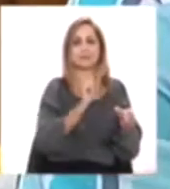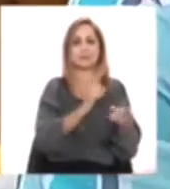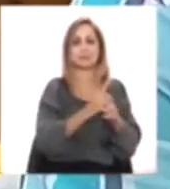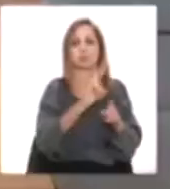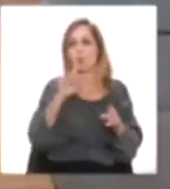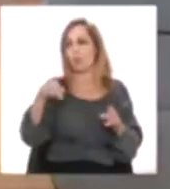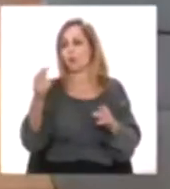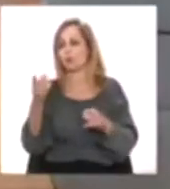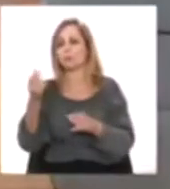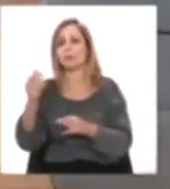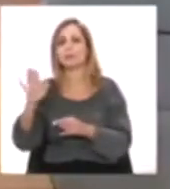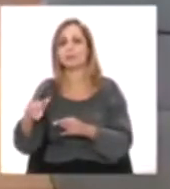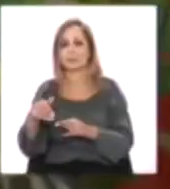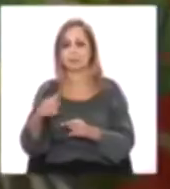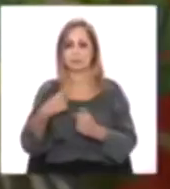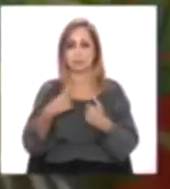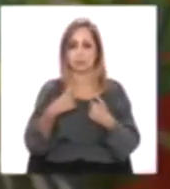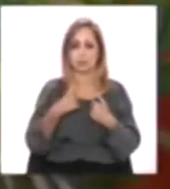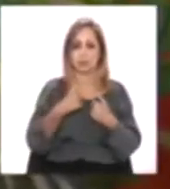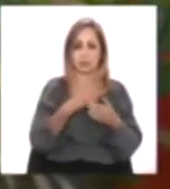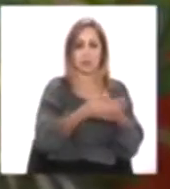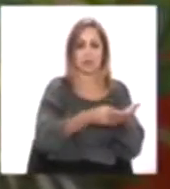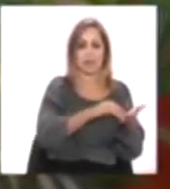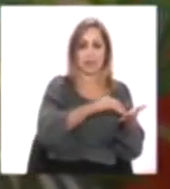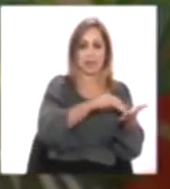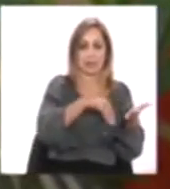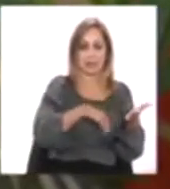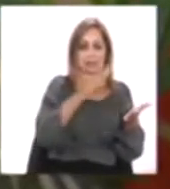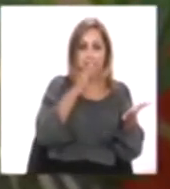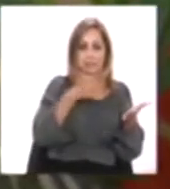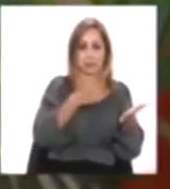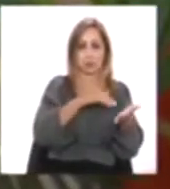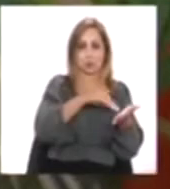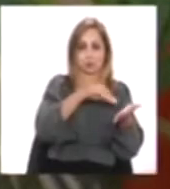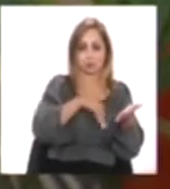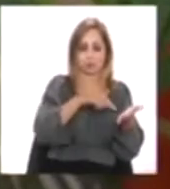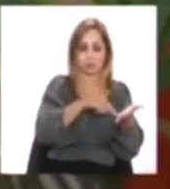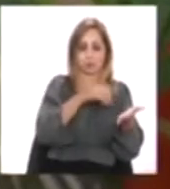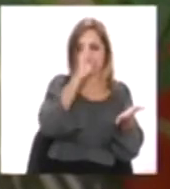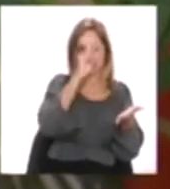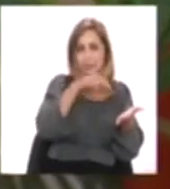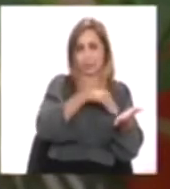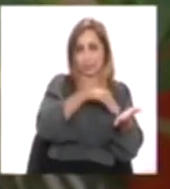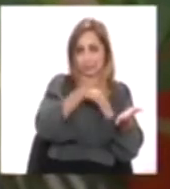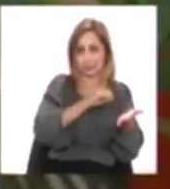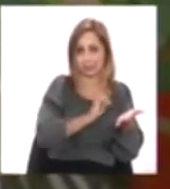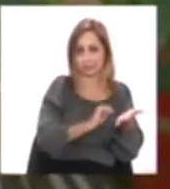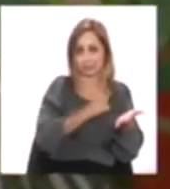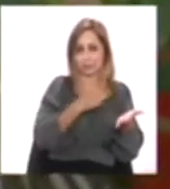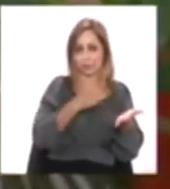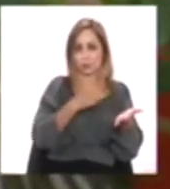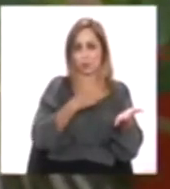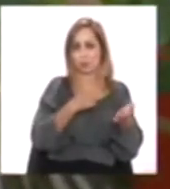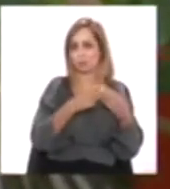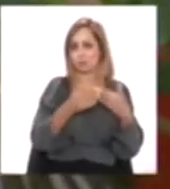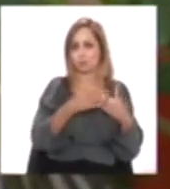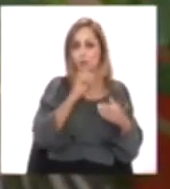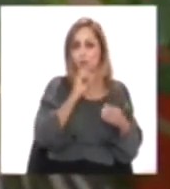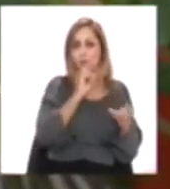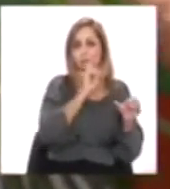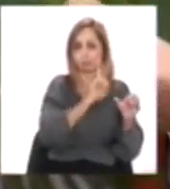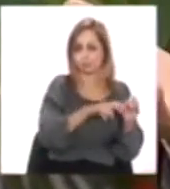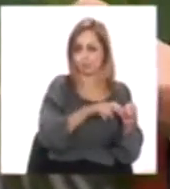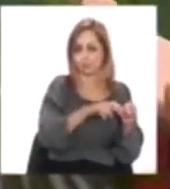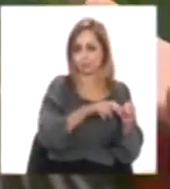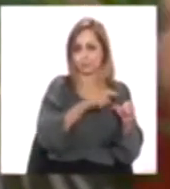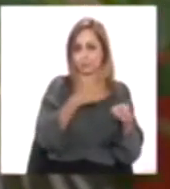lado? Nesse caso, eu assinei o contrato. Quando eu assino um contrato, eu tenho de saber o que estou a assinar. Por exemplo, eu não me importo de ficar fidelizado, e estou,